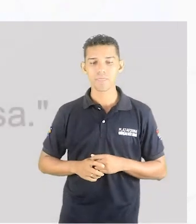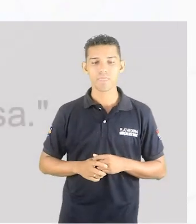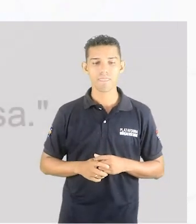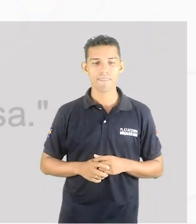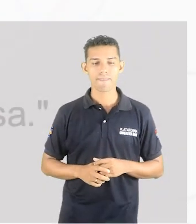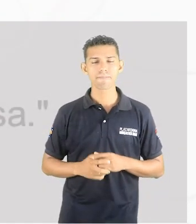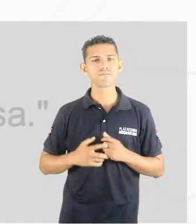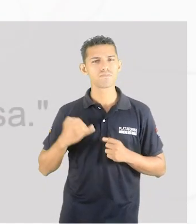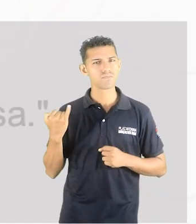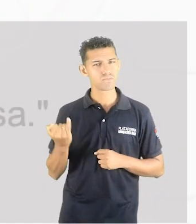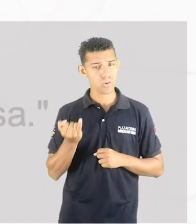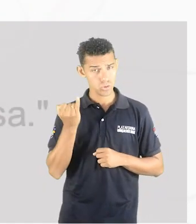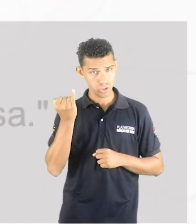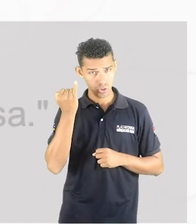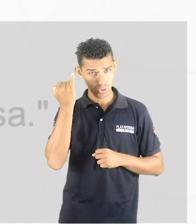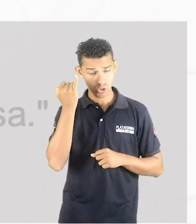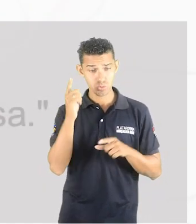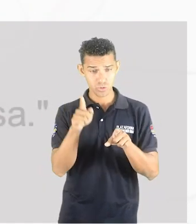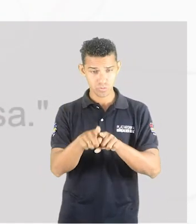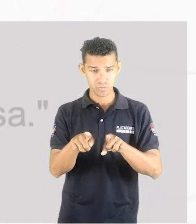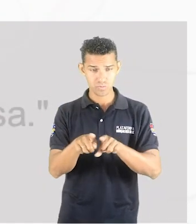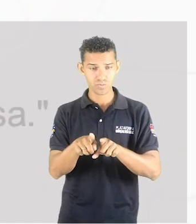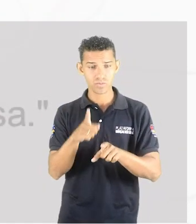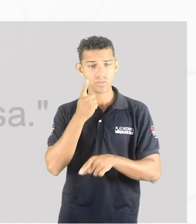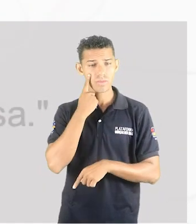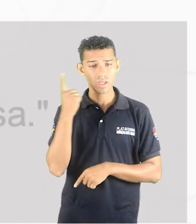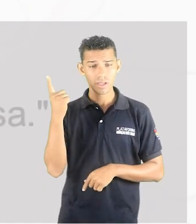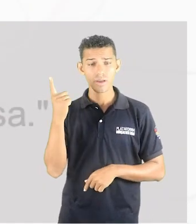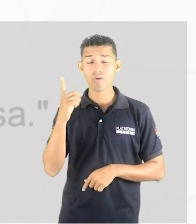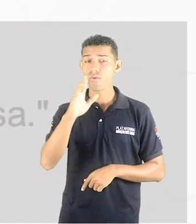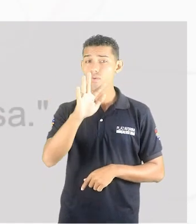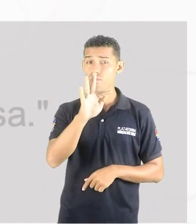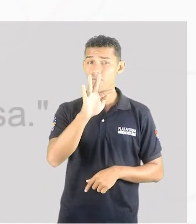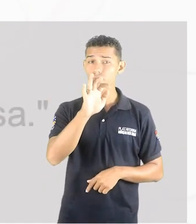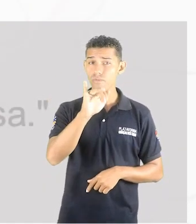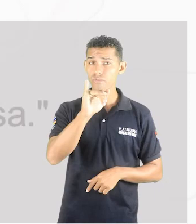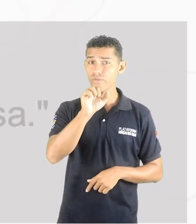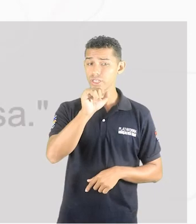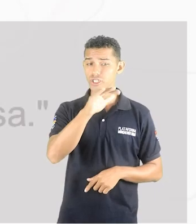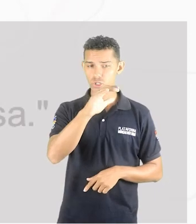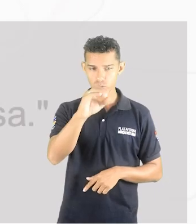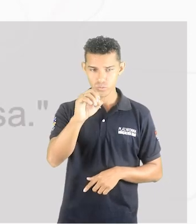Uma coisa muito importante, isso aqui é muito importante, gente. Estado físico,